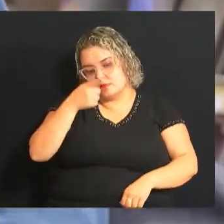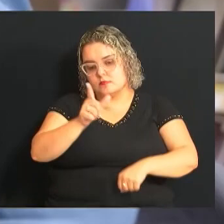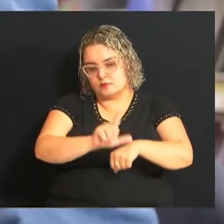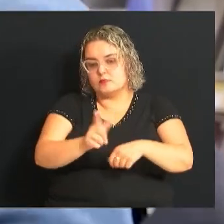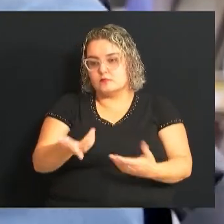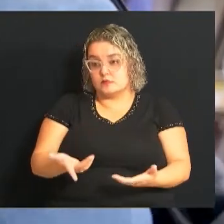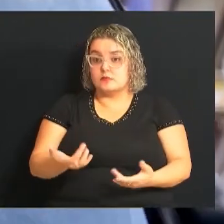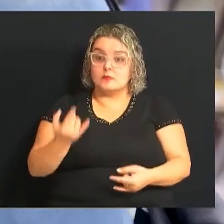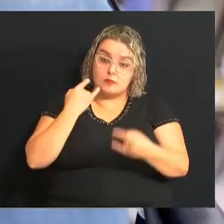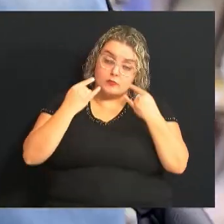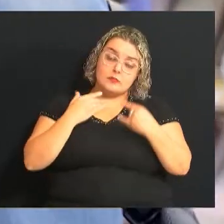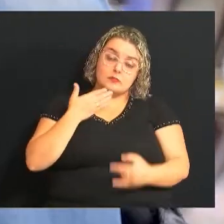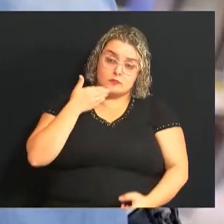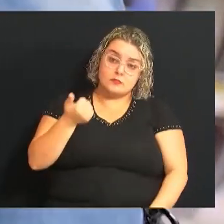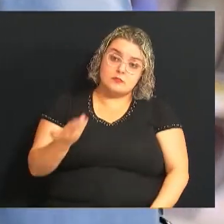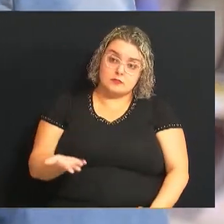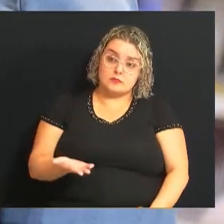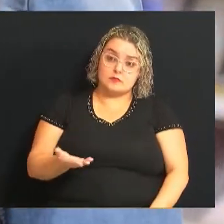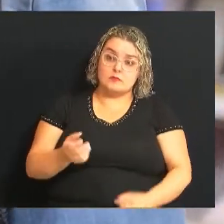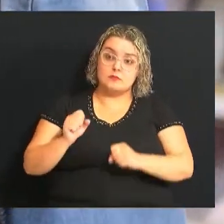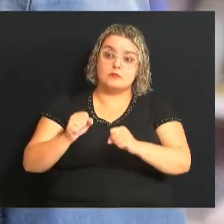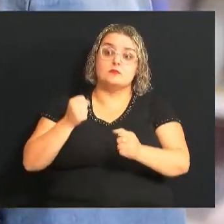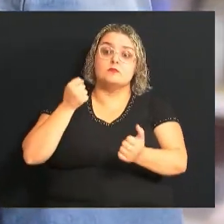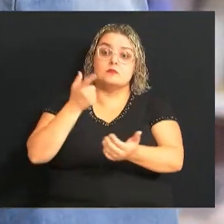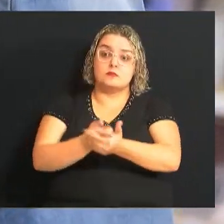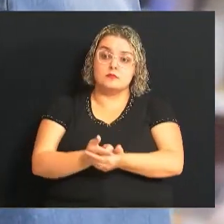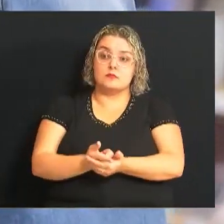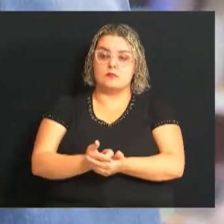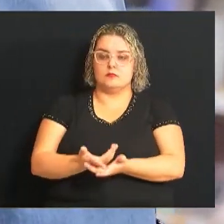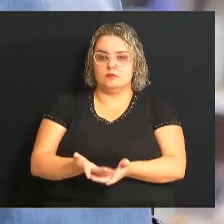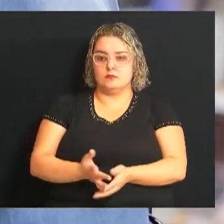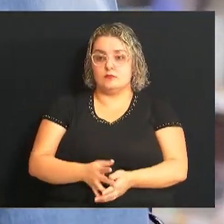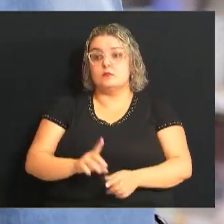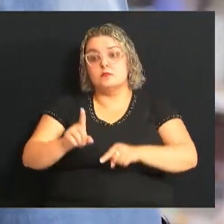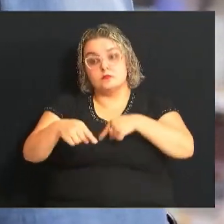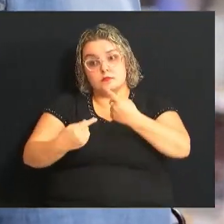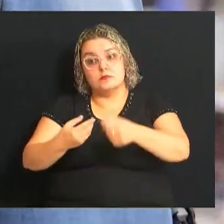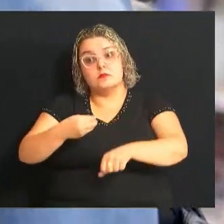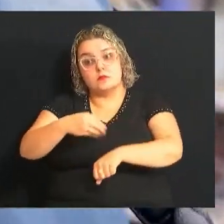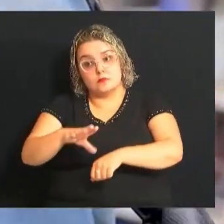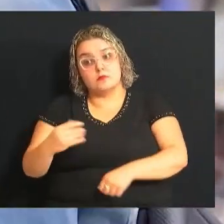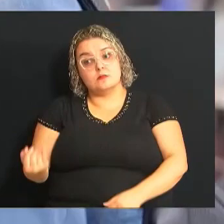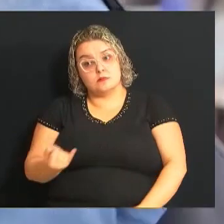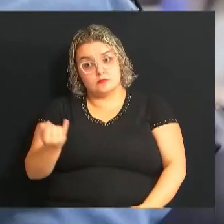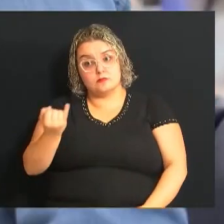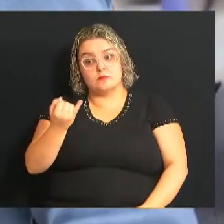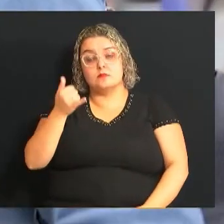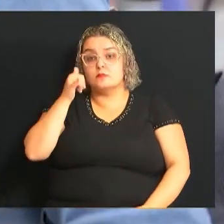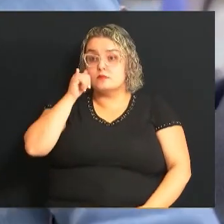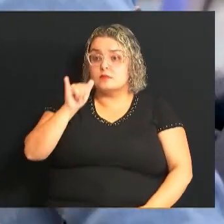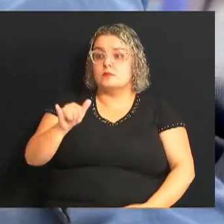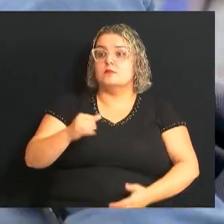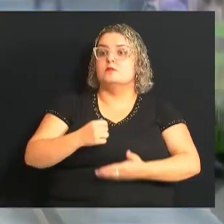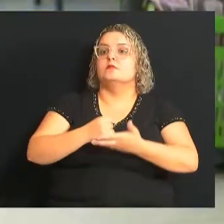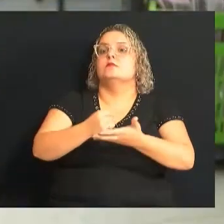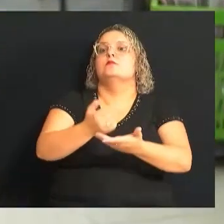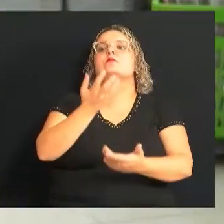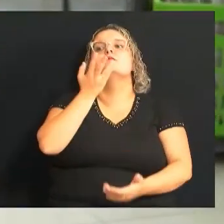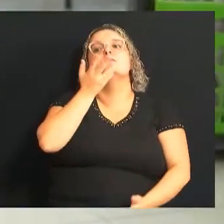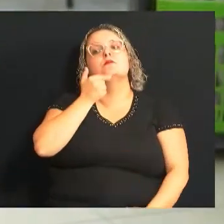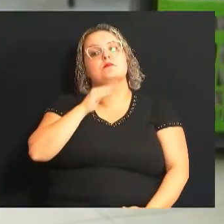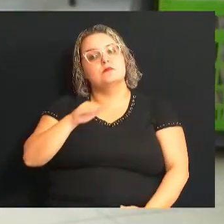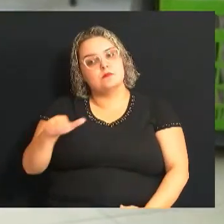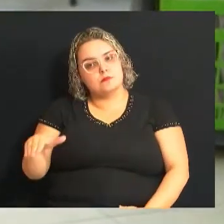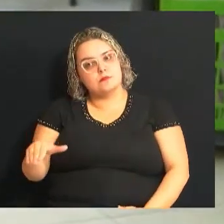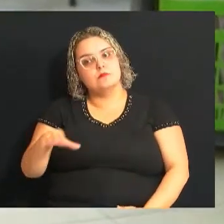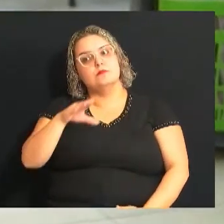interessante para poder comprar fisicamente mesmo. Outra dica importante, evite levar as crianças no